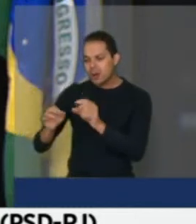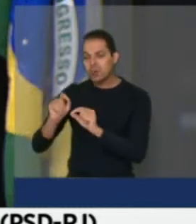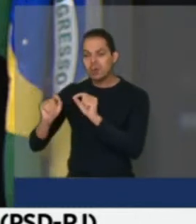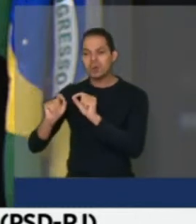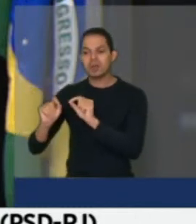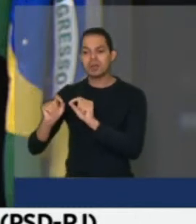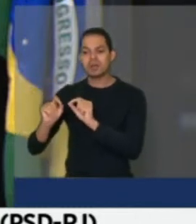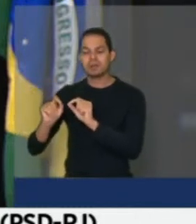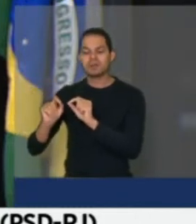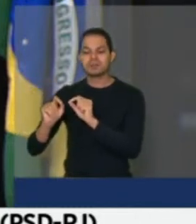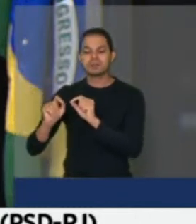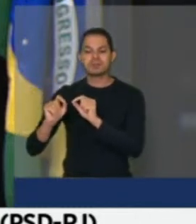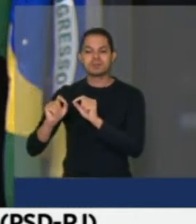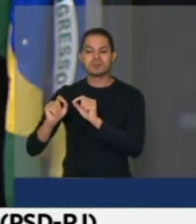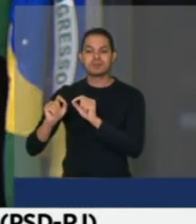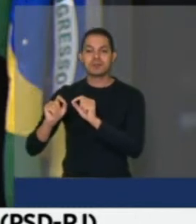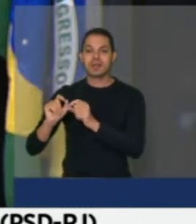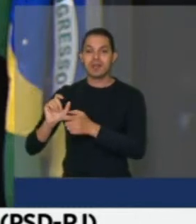meramente